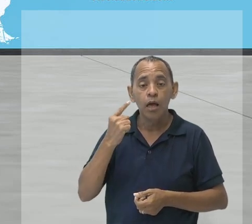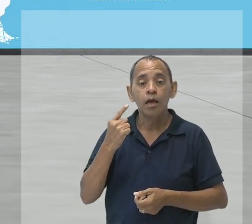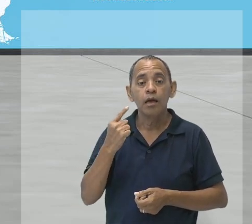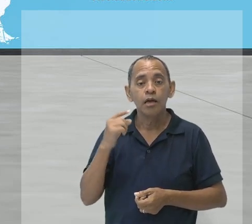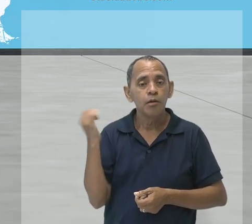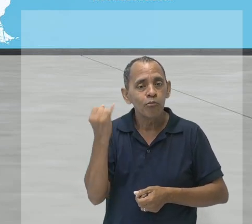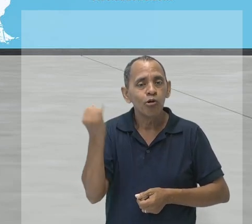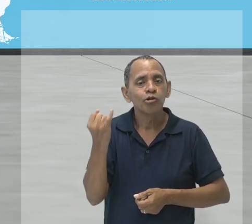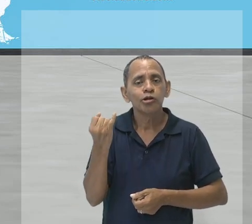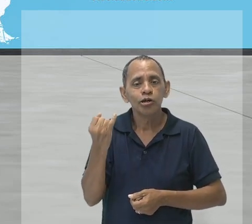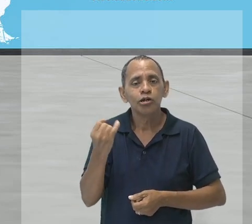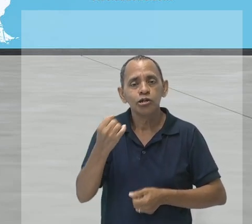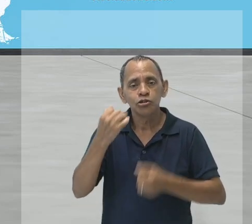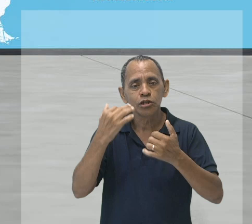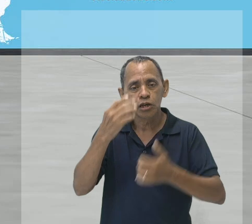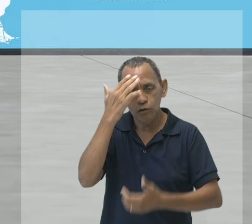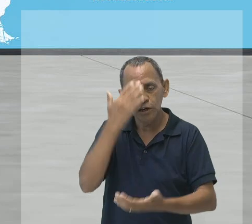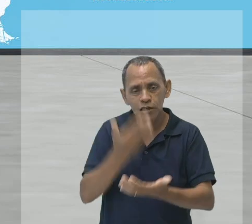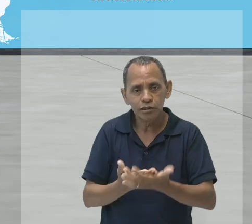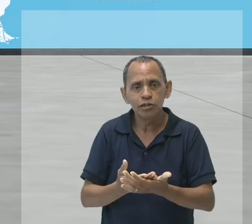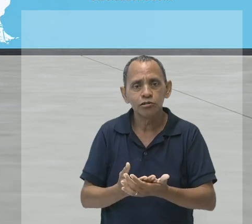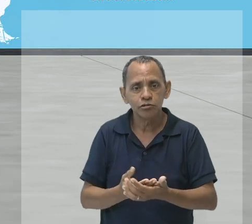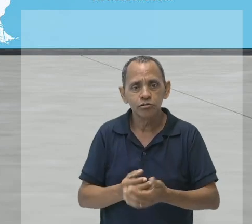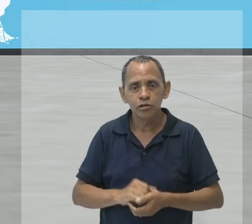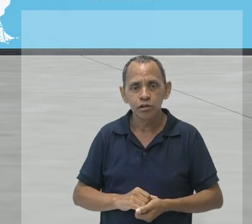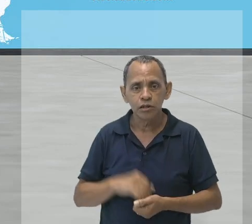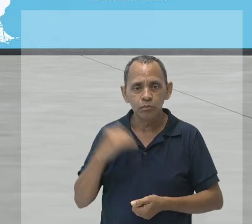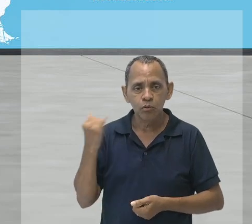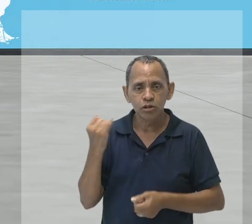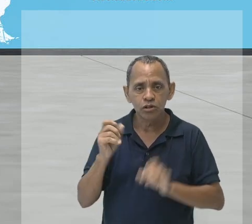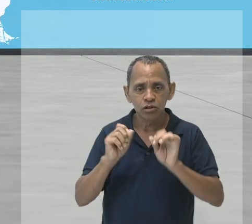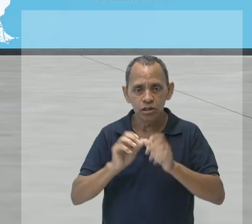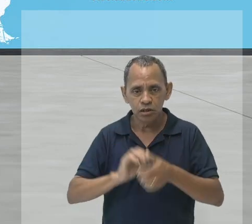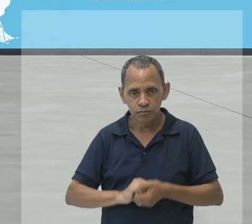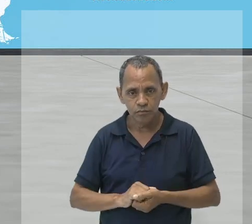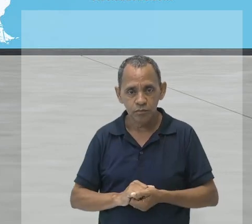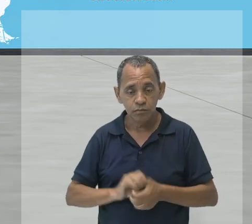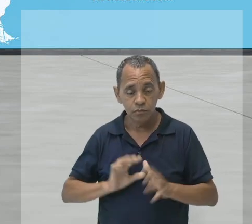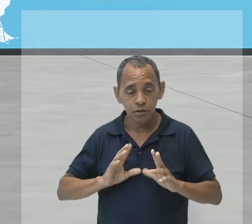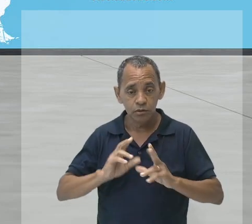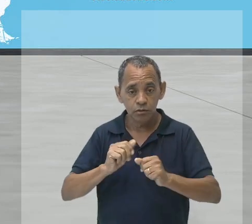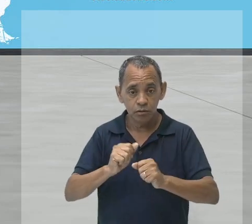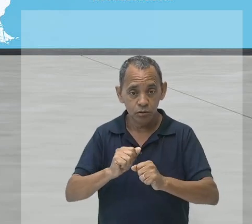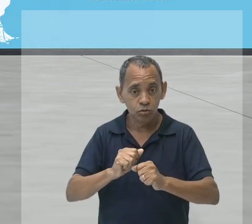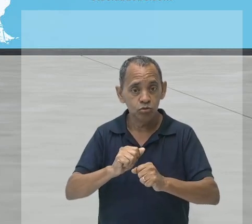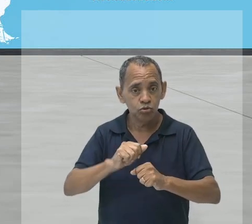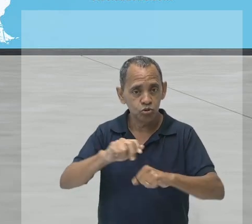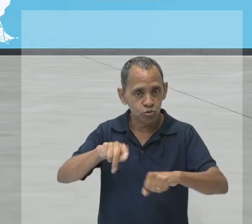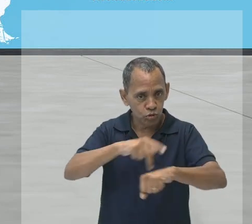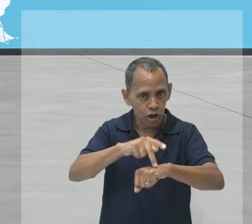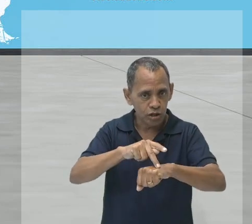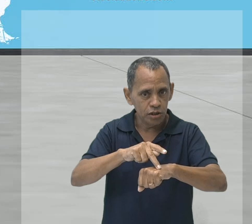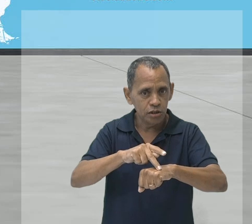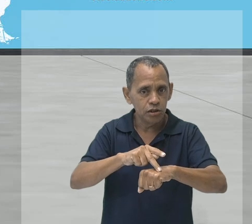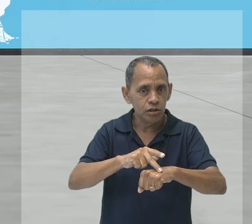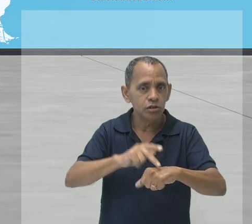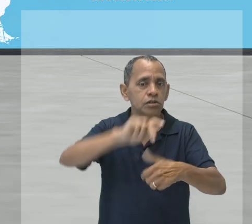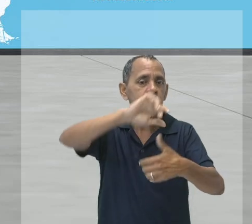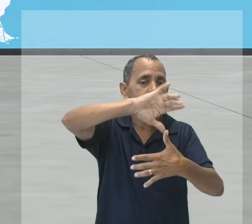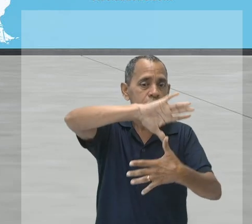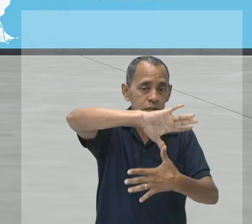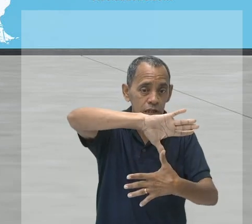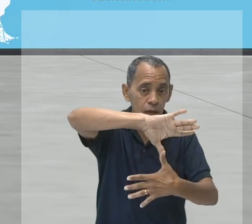uma questão que eu acho relevante. É que, de uma forma geral, todos os países da América do